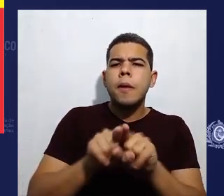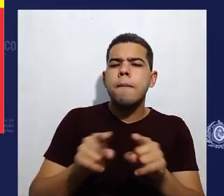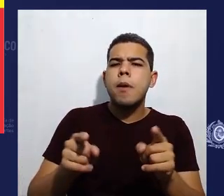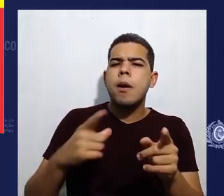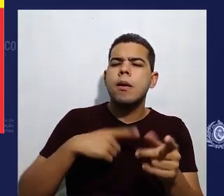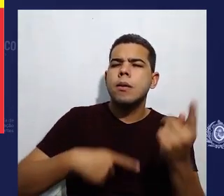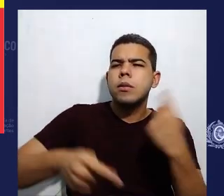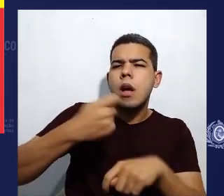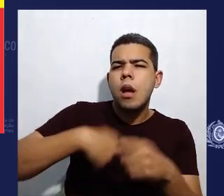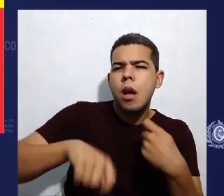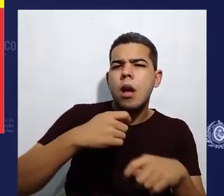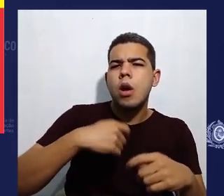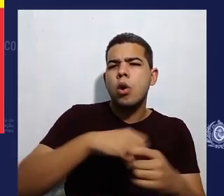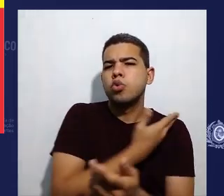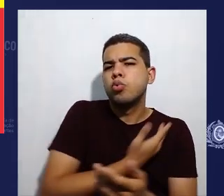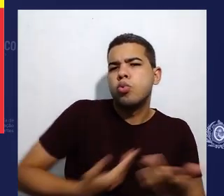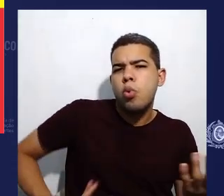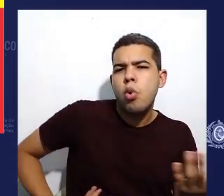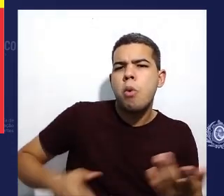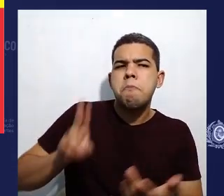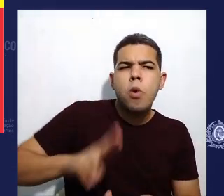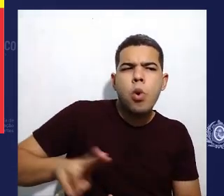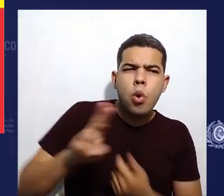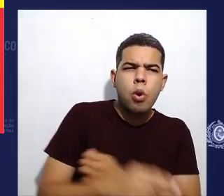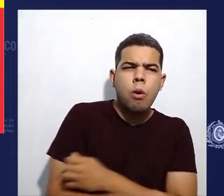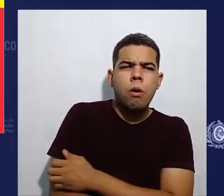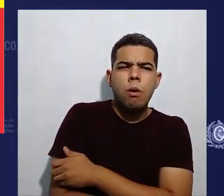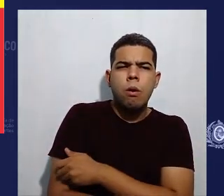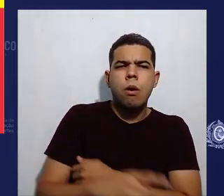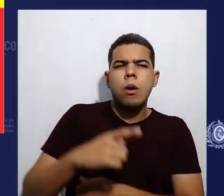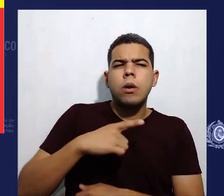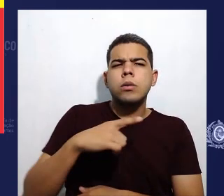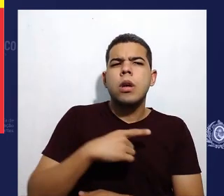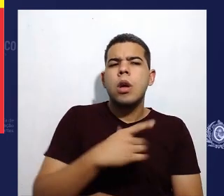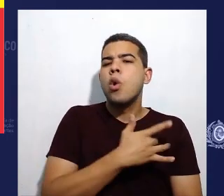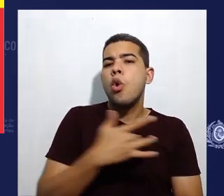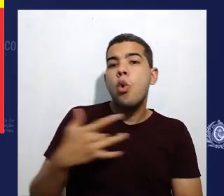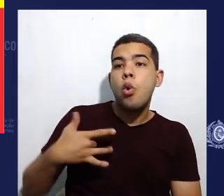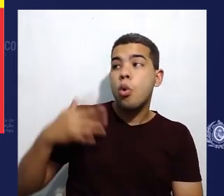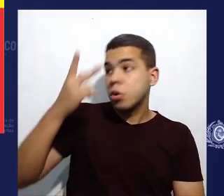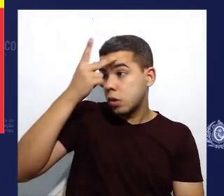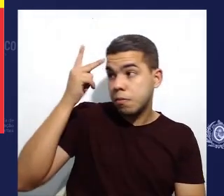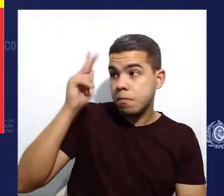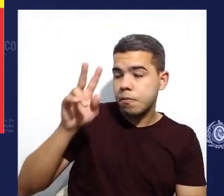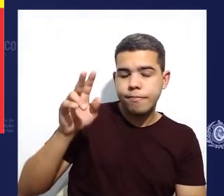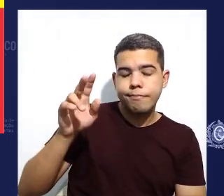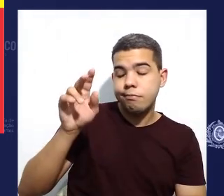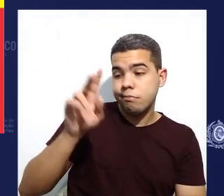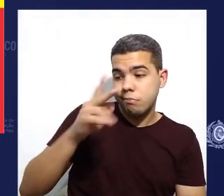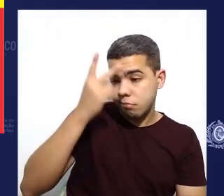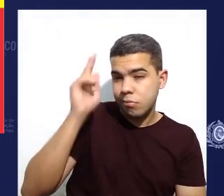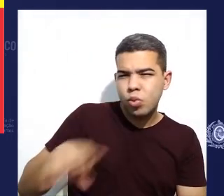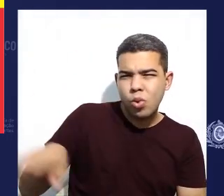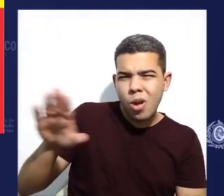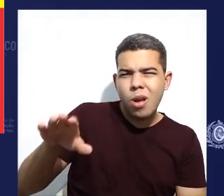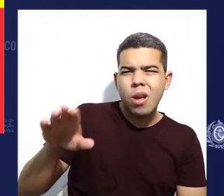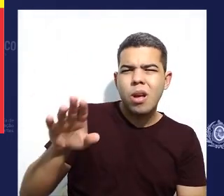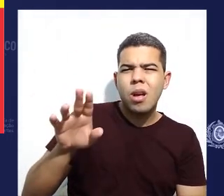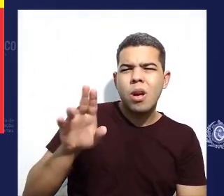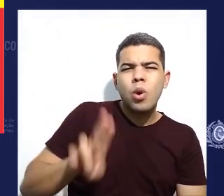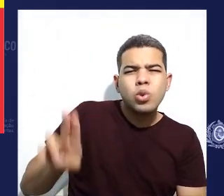otimização de recursos governamentais, uma diminuição de custos para o